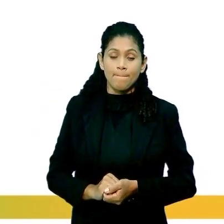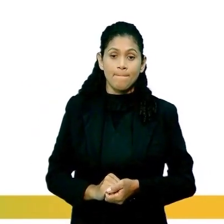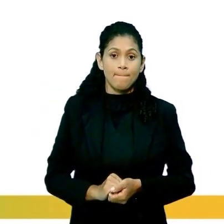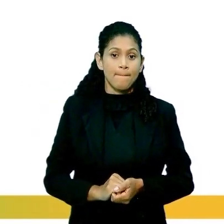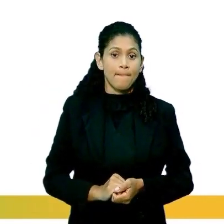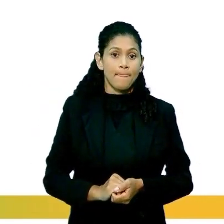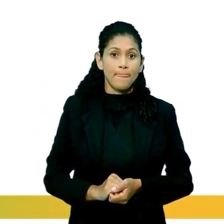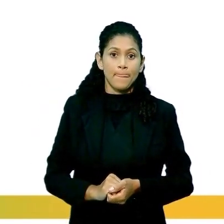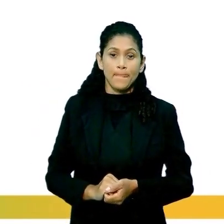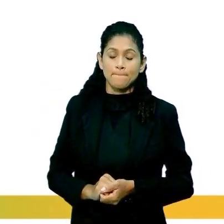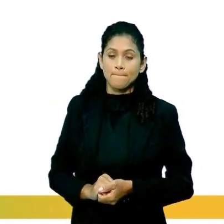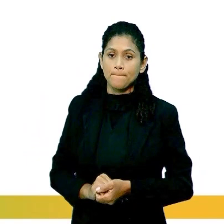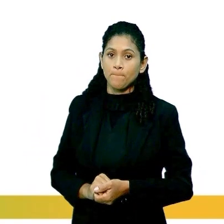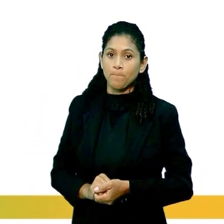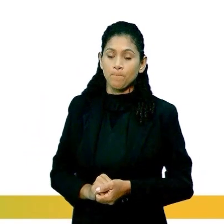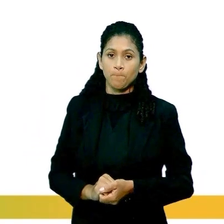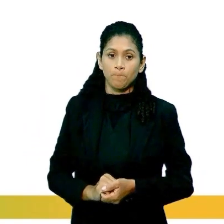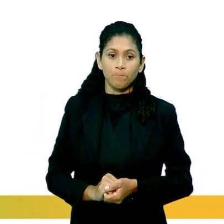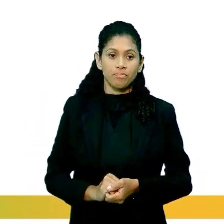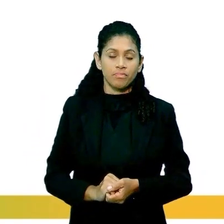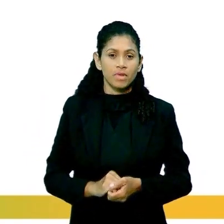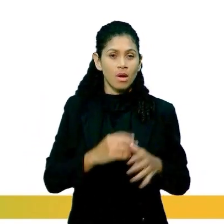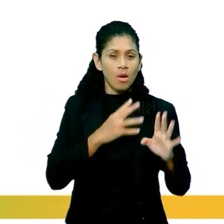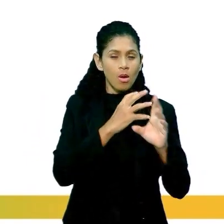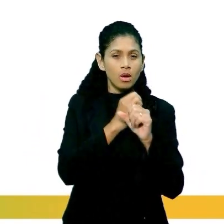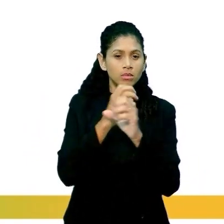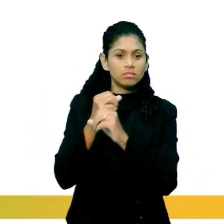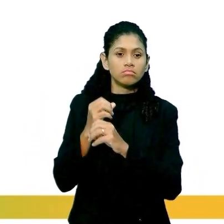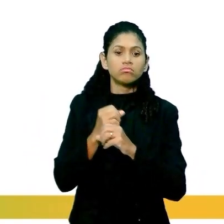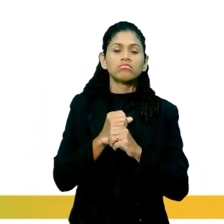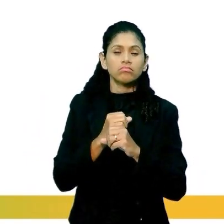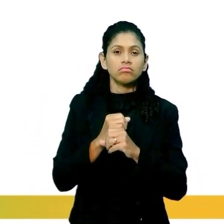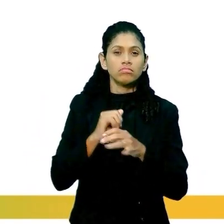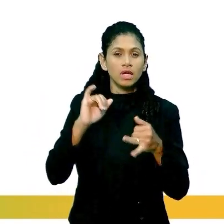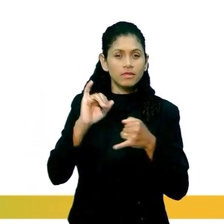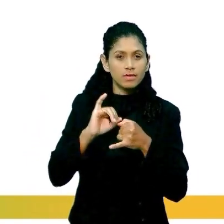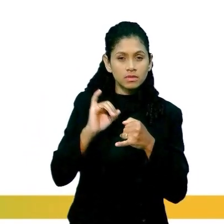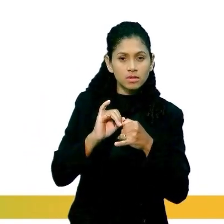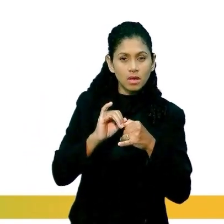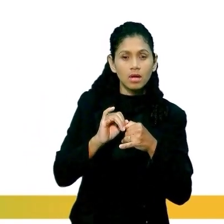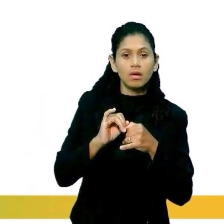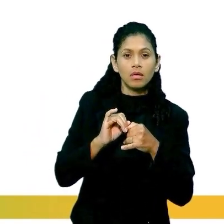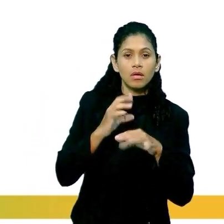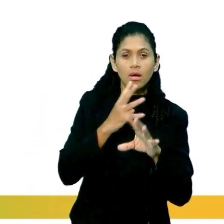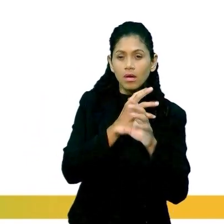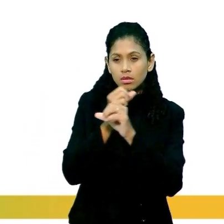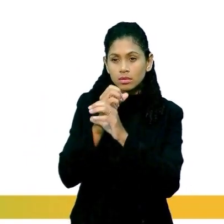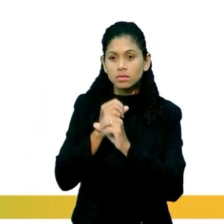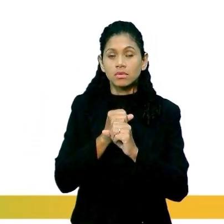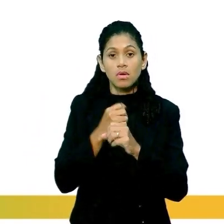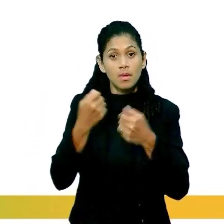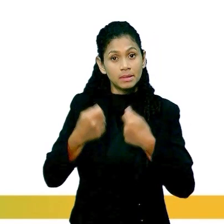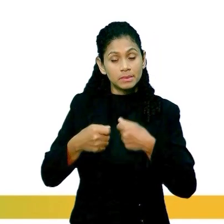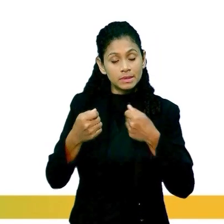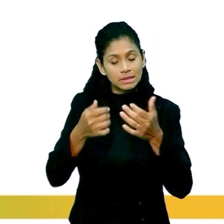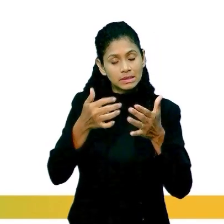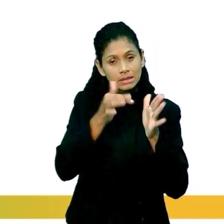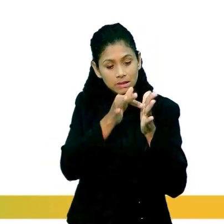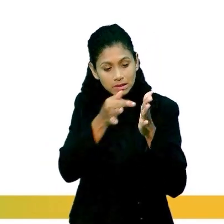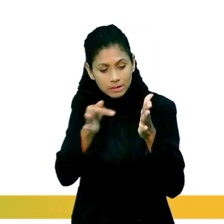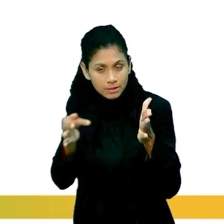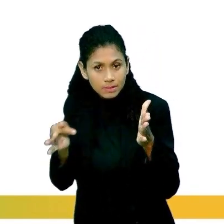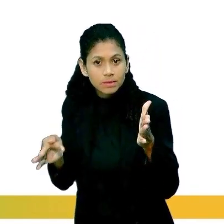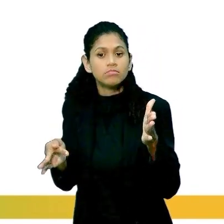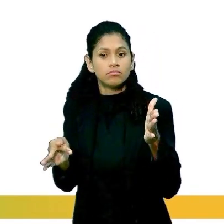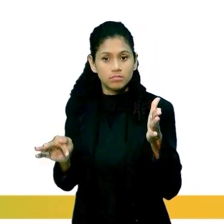exemplo. Olha só, para calcular e fazer o cálculo estequiométrico, eu preciso escrever a equação, balancear